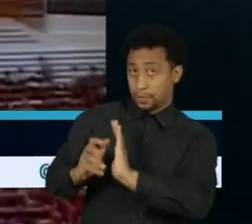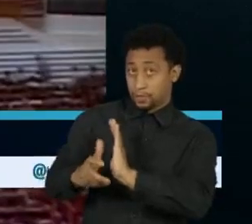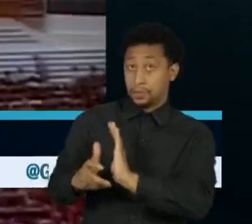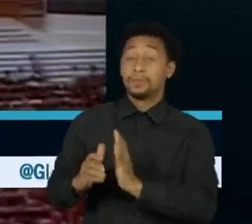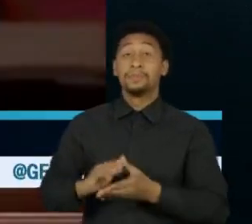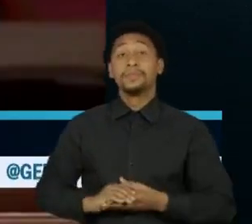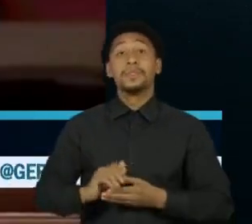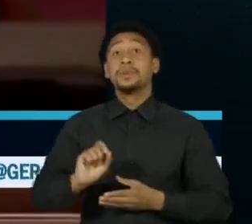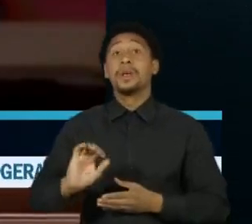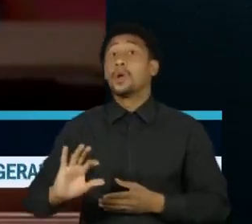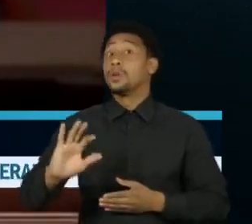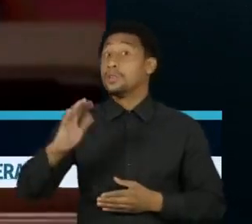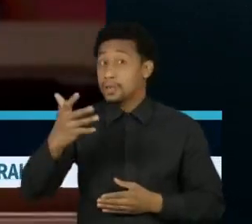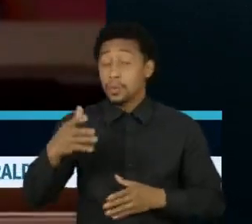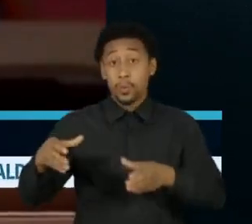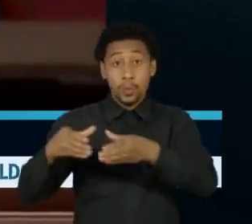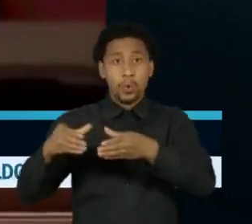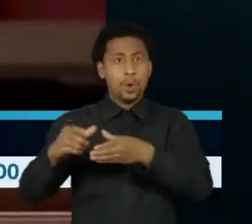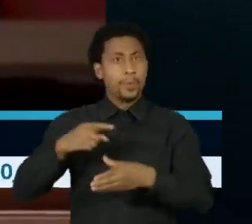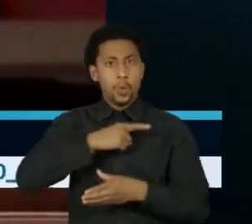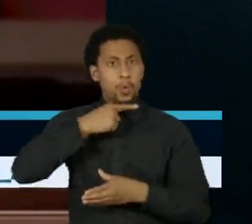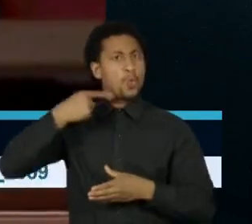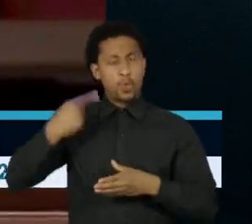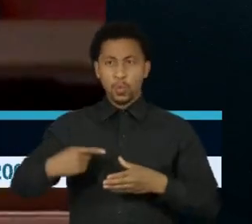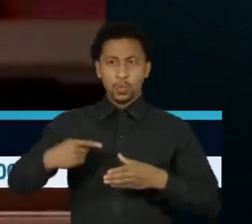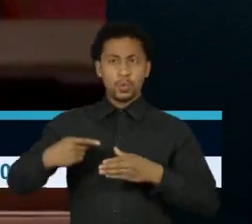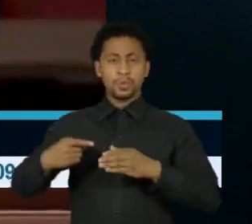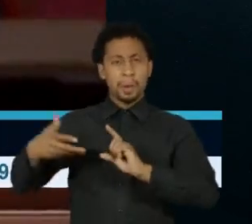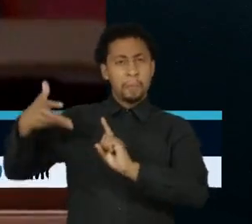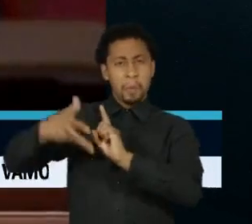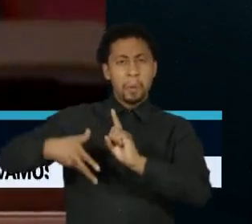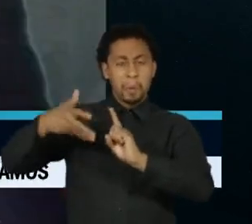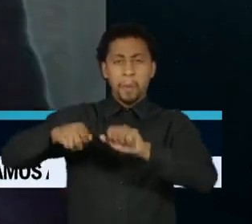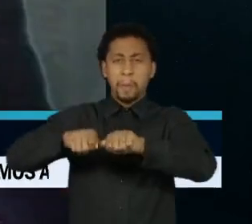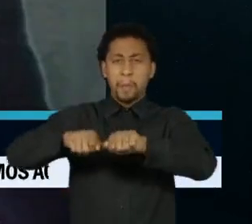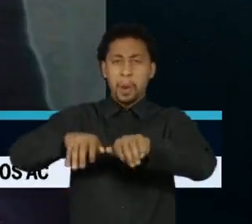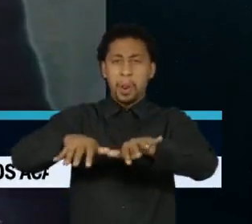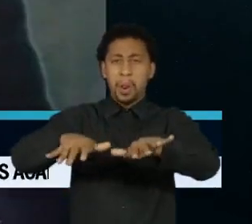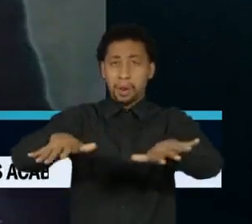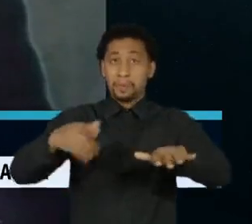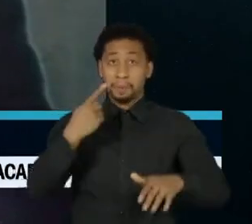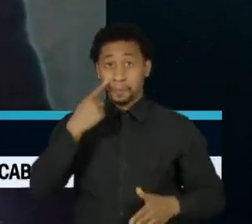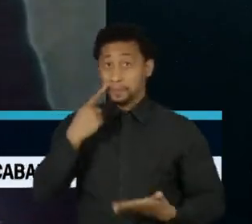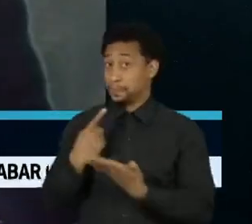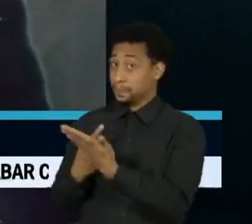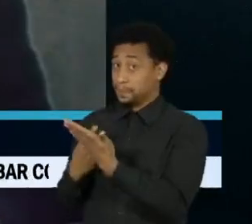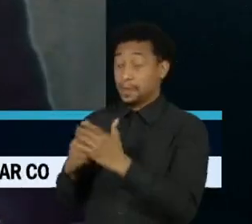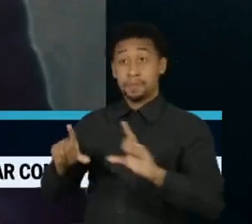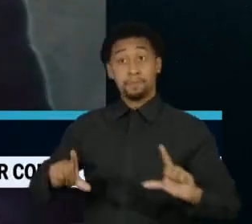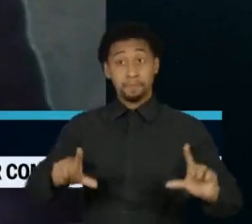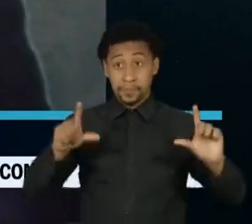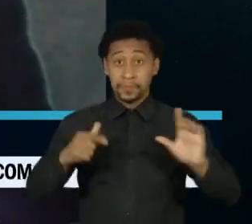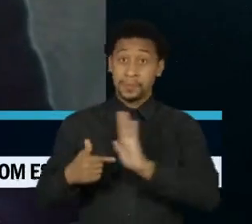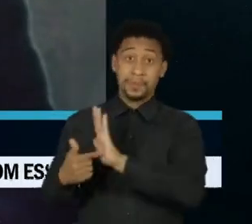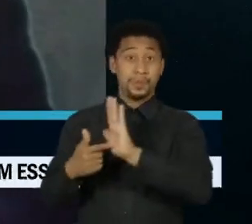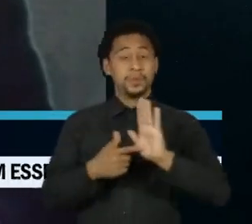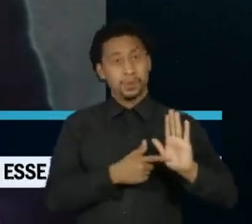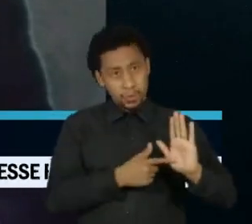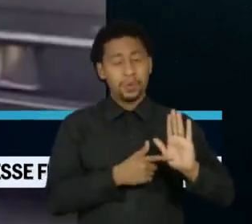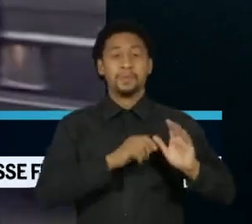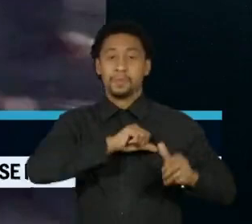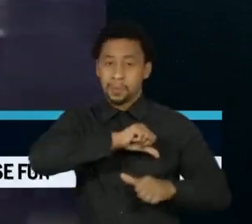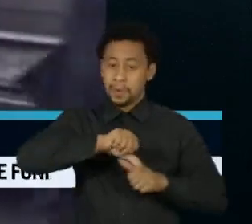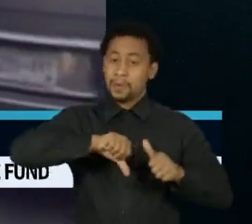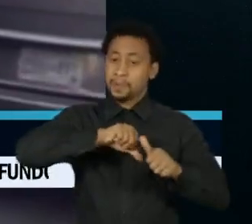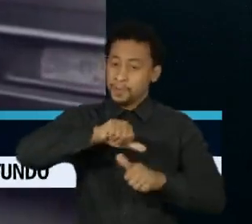Logo, expressões russas passaram a ser conhecidas no mundo, como glasnost, abertura, e perestroika,